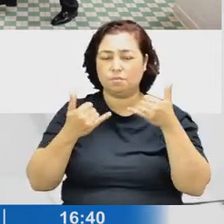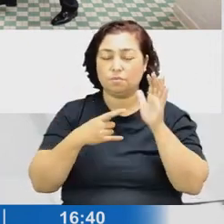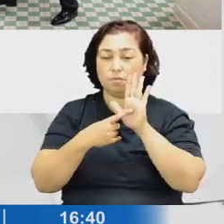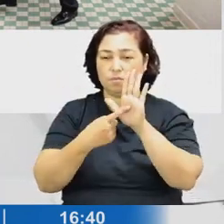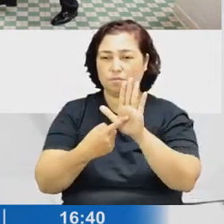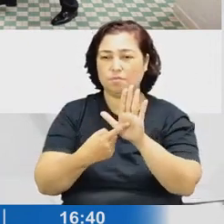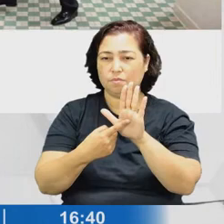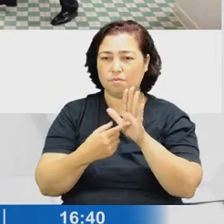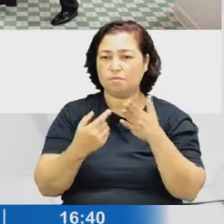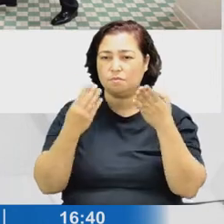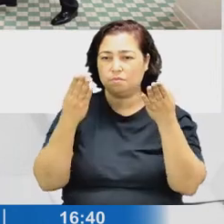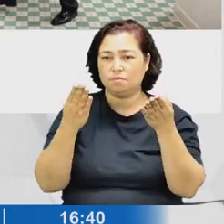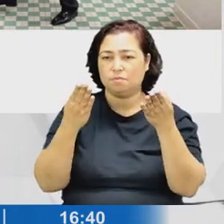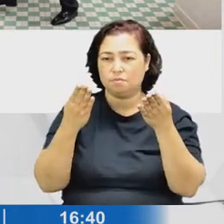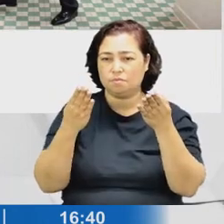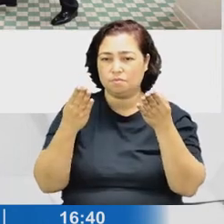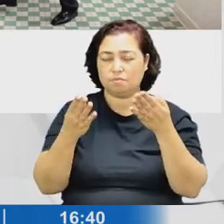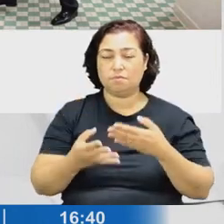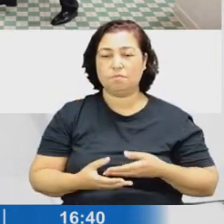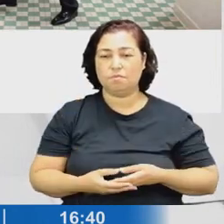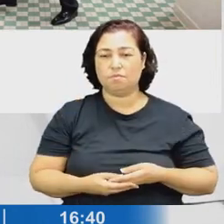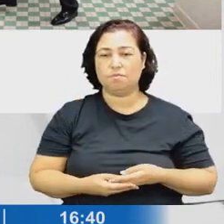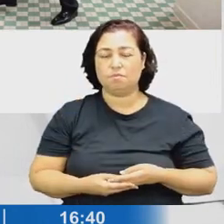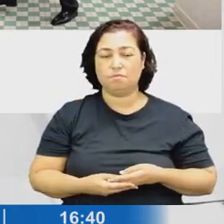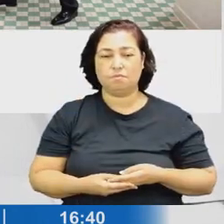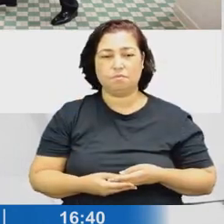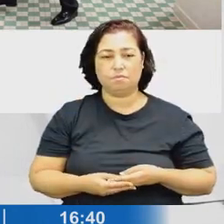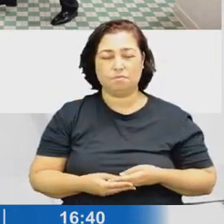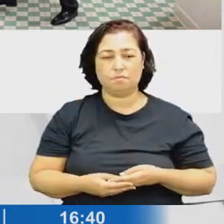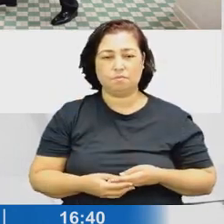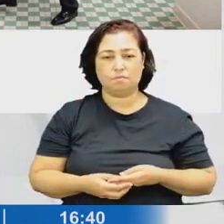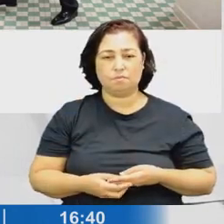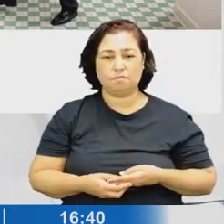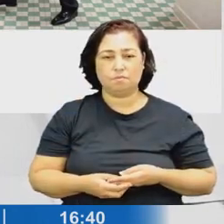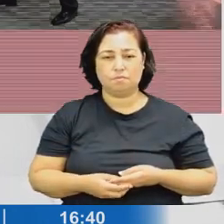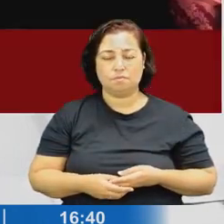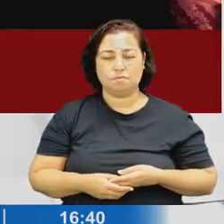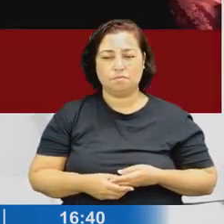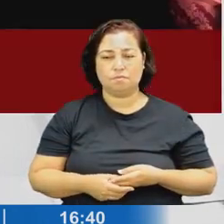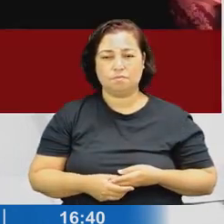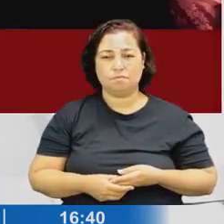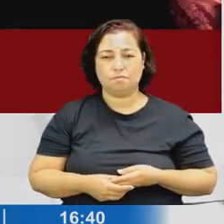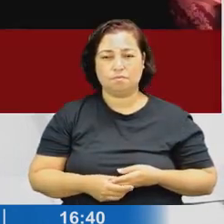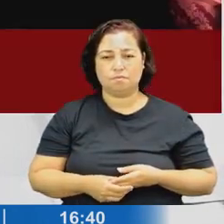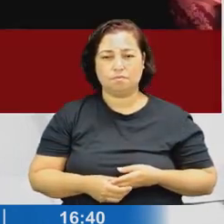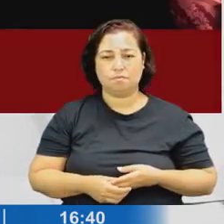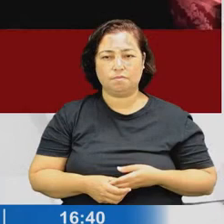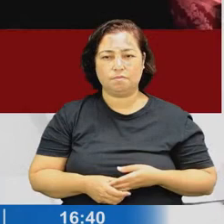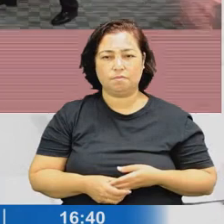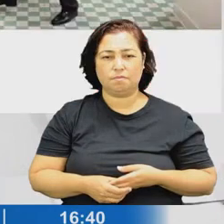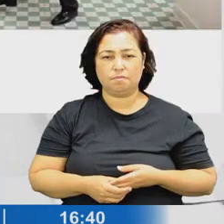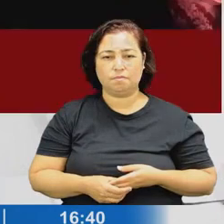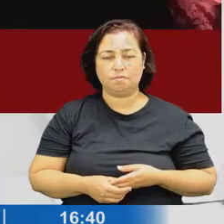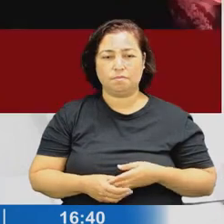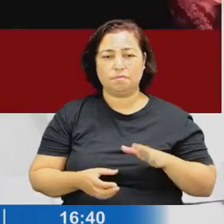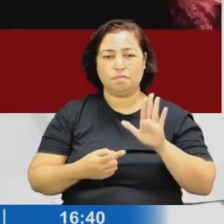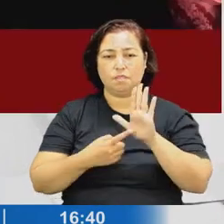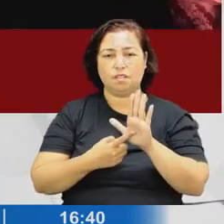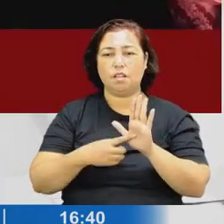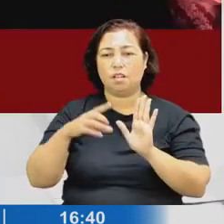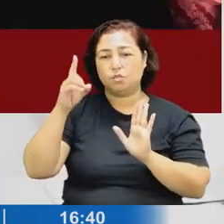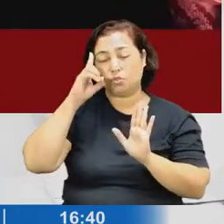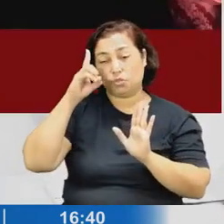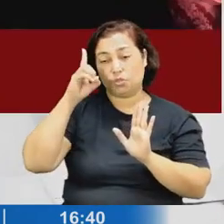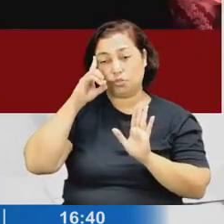pesando ele tá botando mais peso aquele negócio Olha que leveza de contração aí nas até aqui é dia a dia as